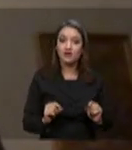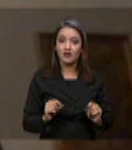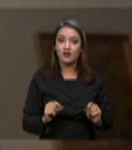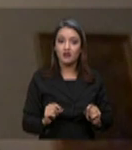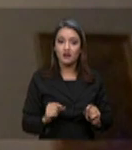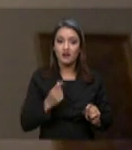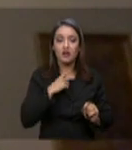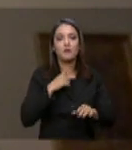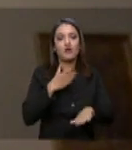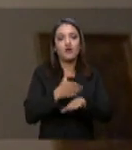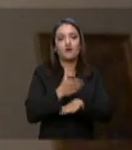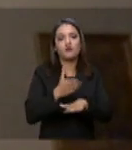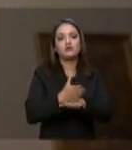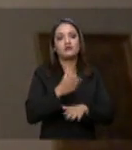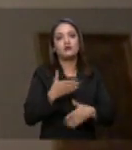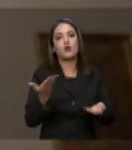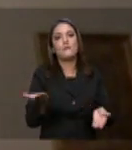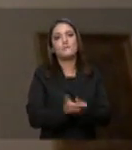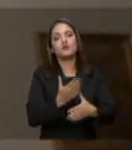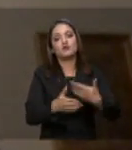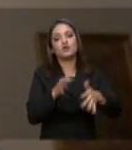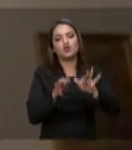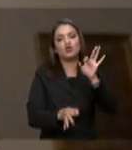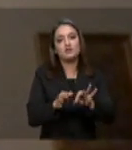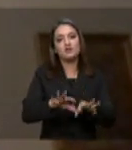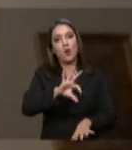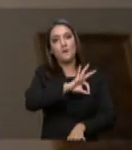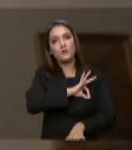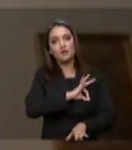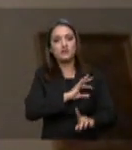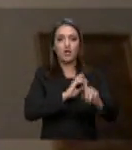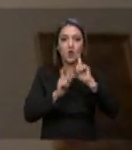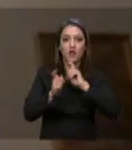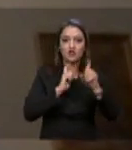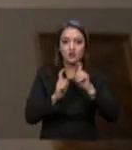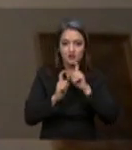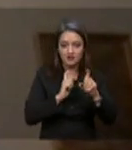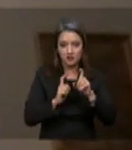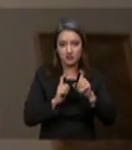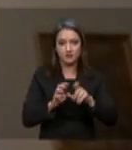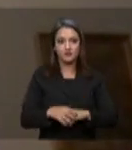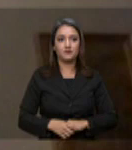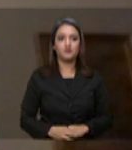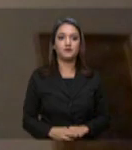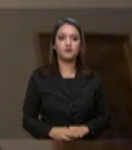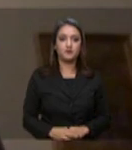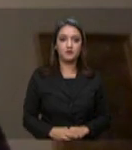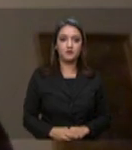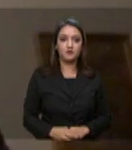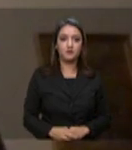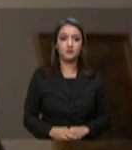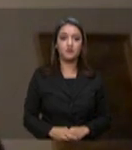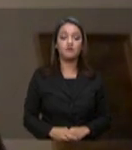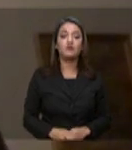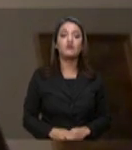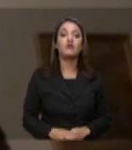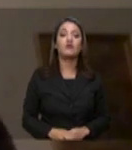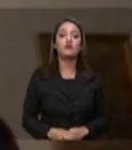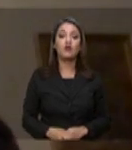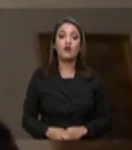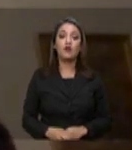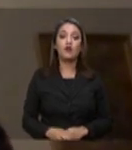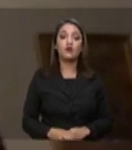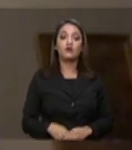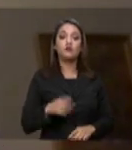chamada a intervir em processo judicial policial administrativo ou em juízo arbitral E conforme se depreende